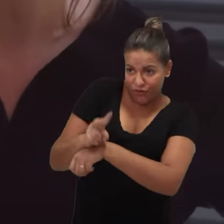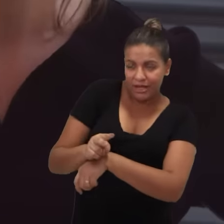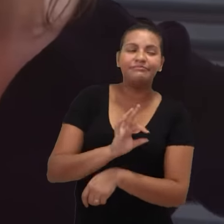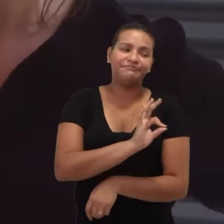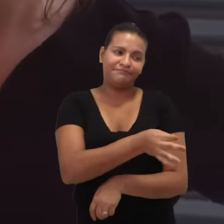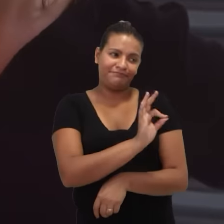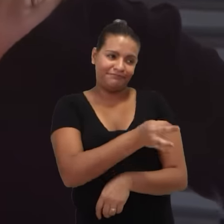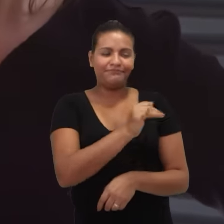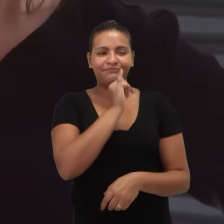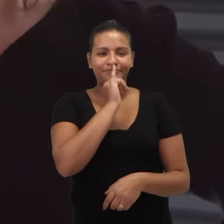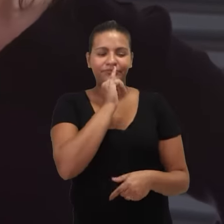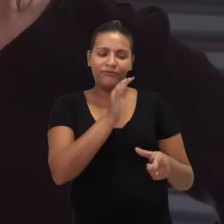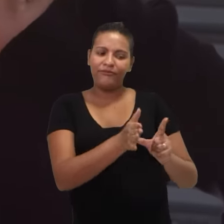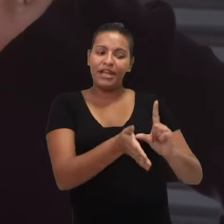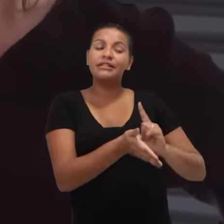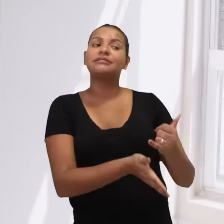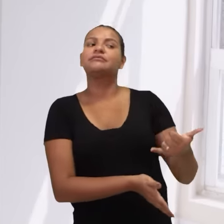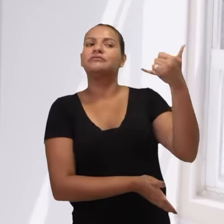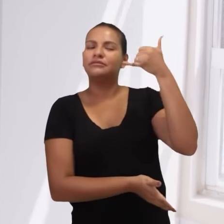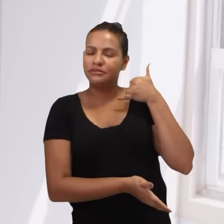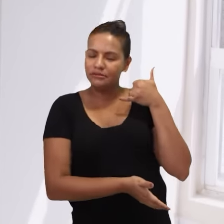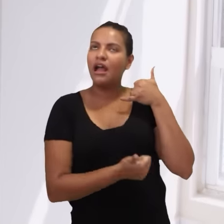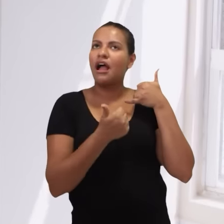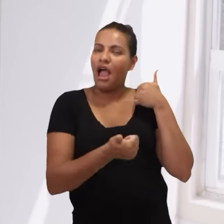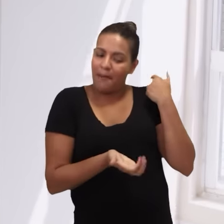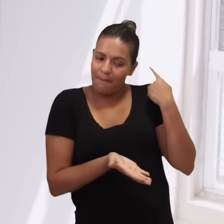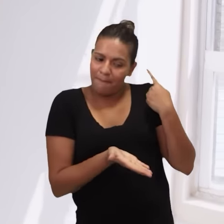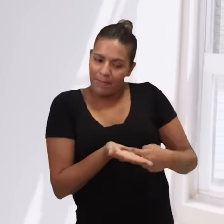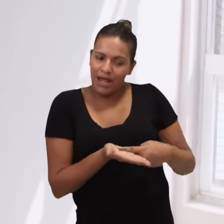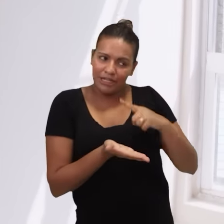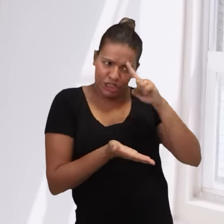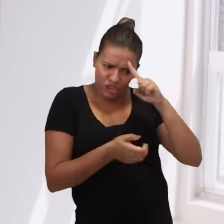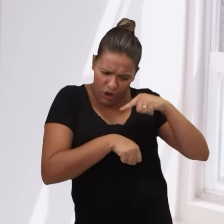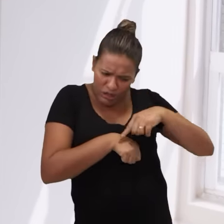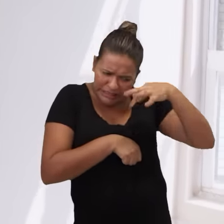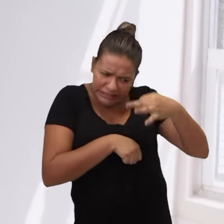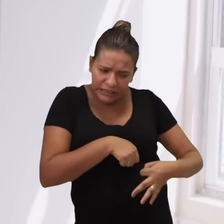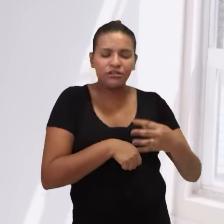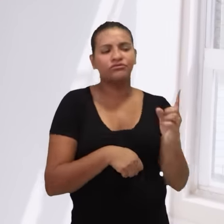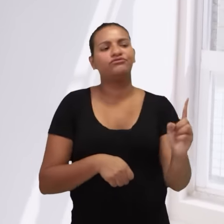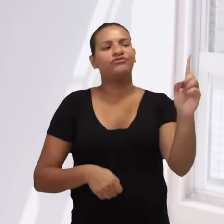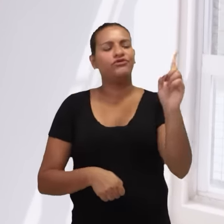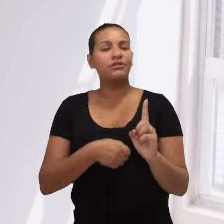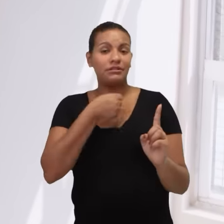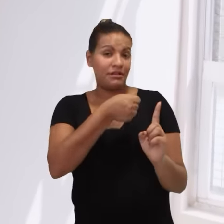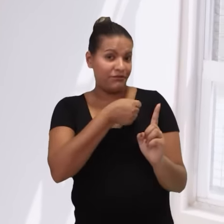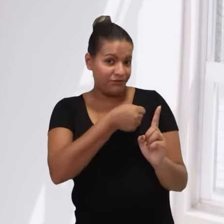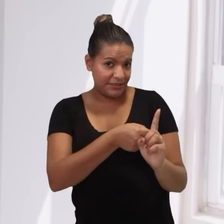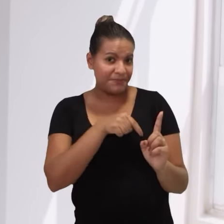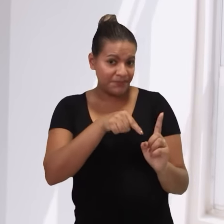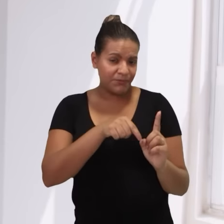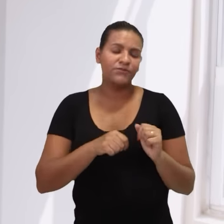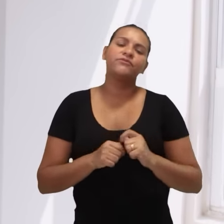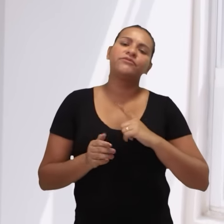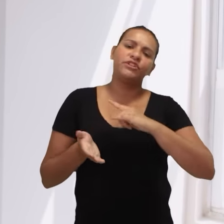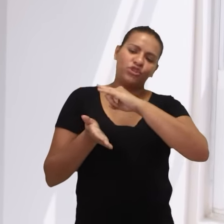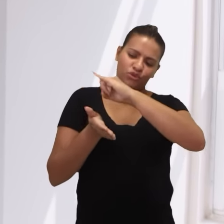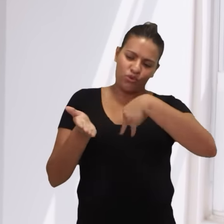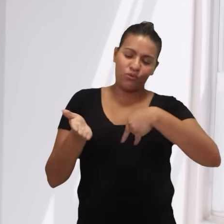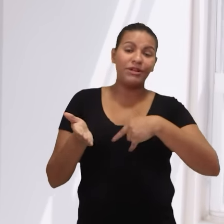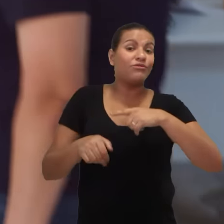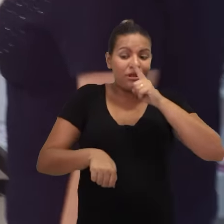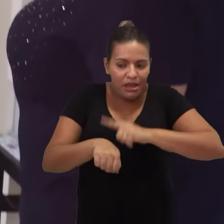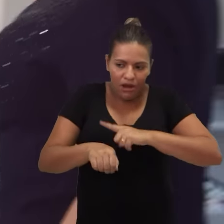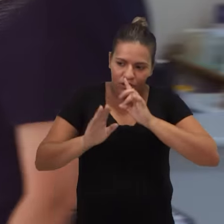que solicita uma vaga na creche, ela liga, agenda a entrevista no dia e no horário agendado, ela chega